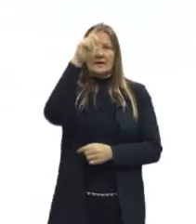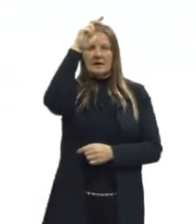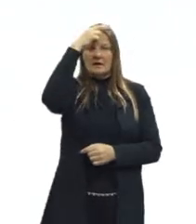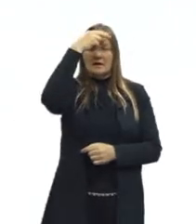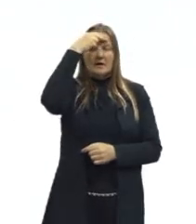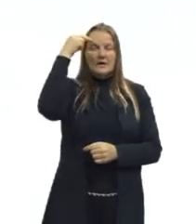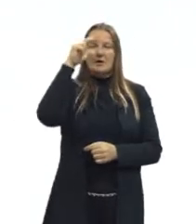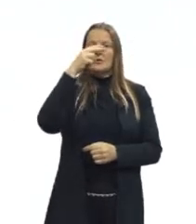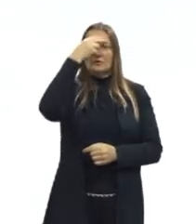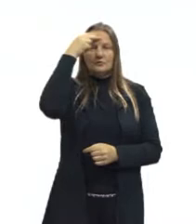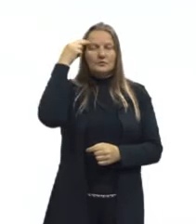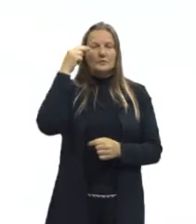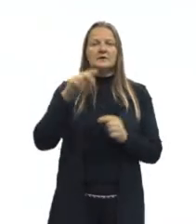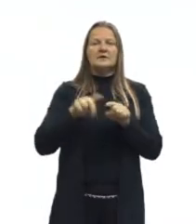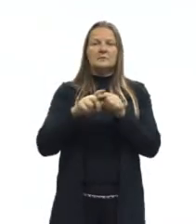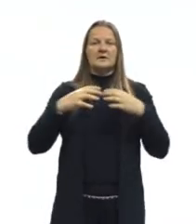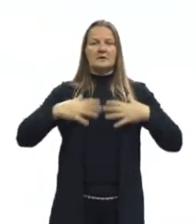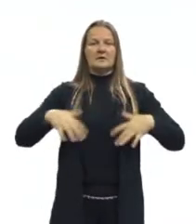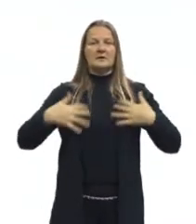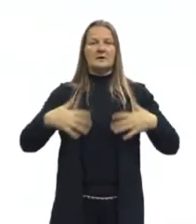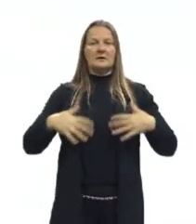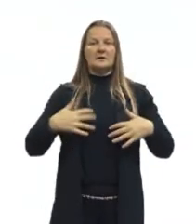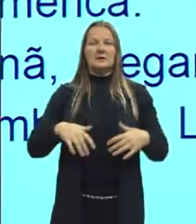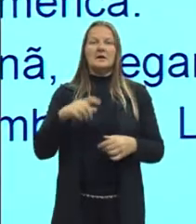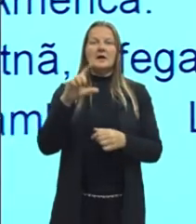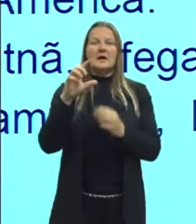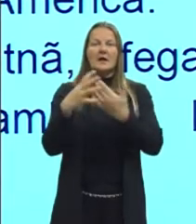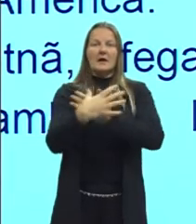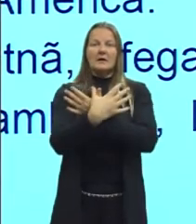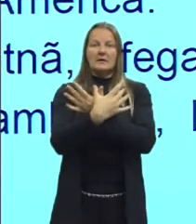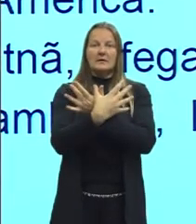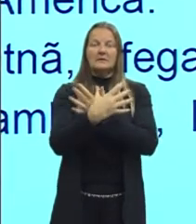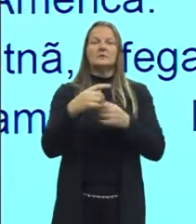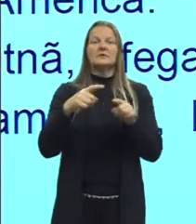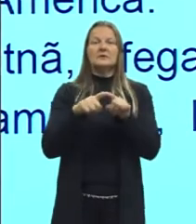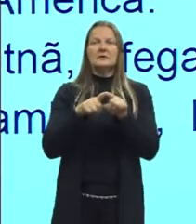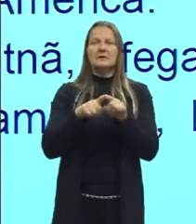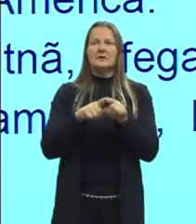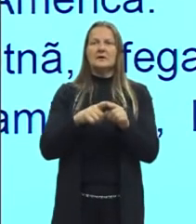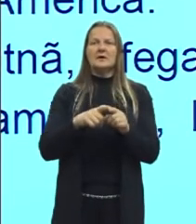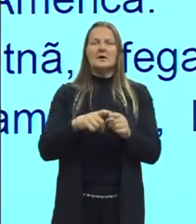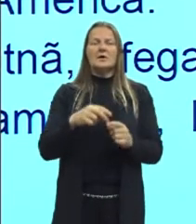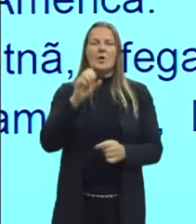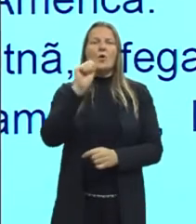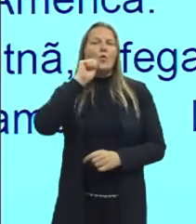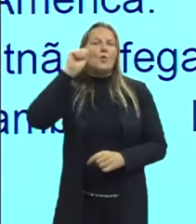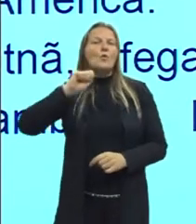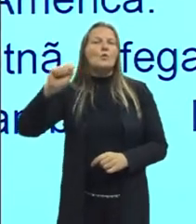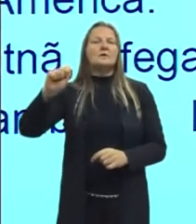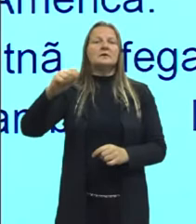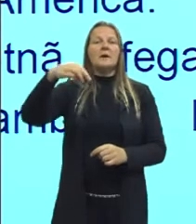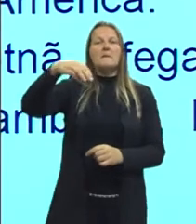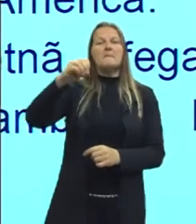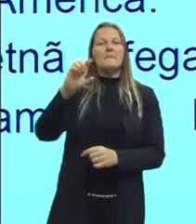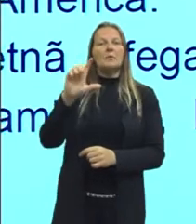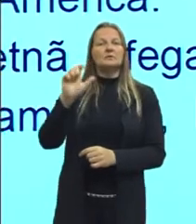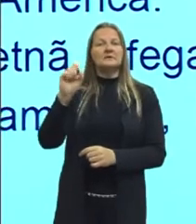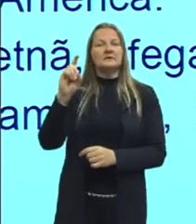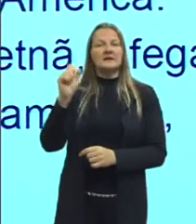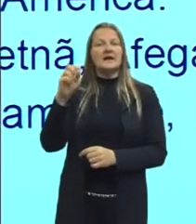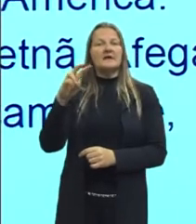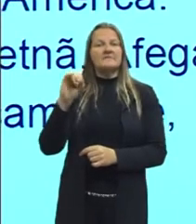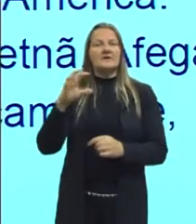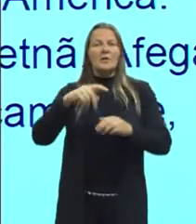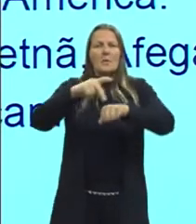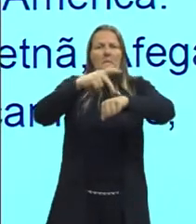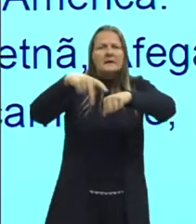a Letônia a Lituânia aqui Bela Rússia Ucrânia a moldávia esses